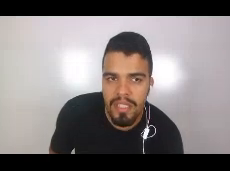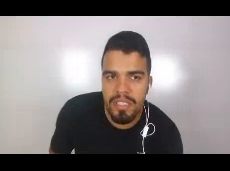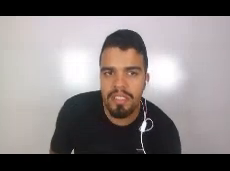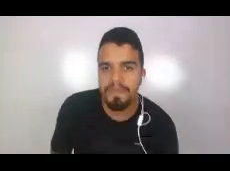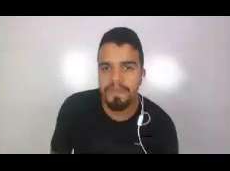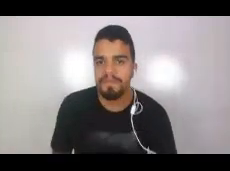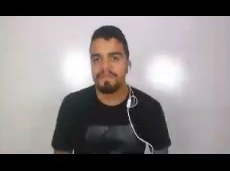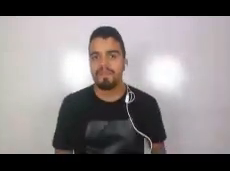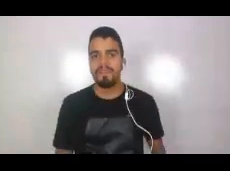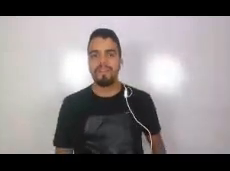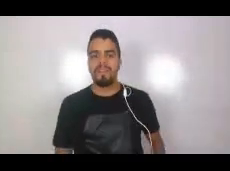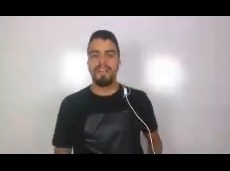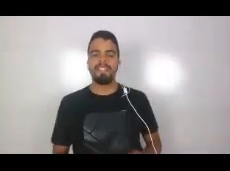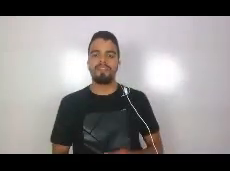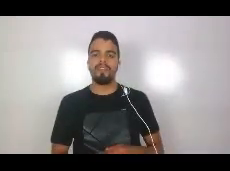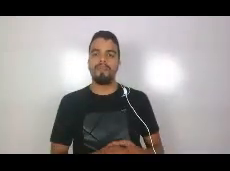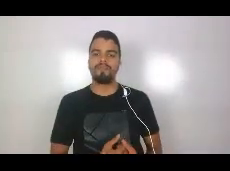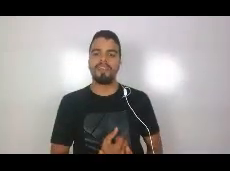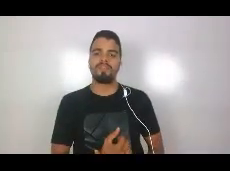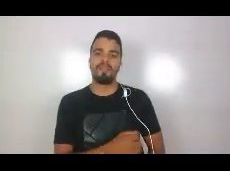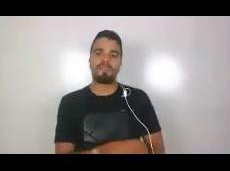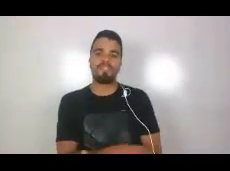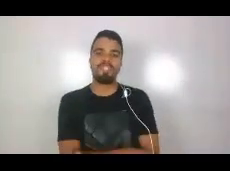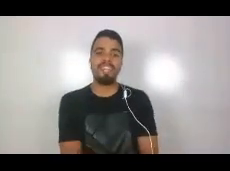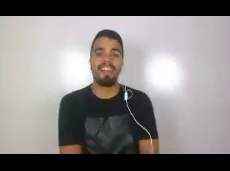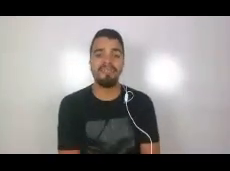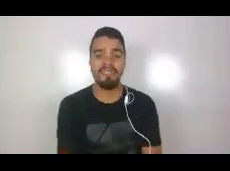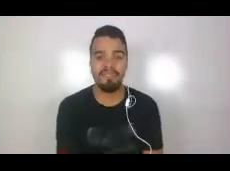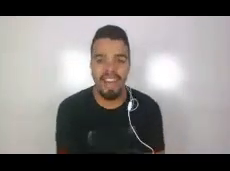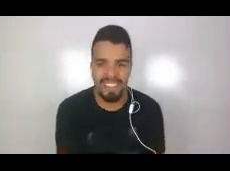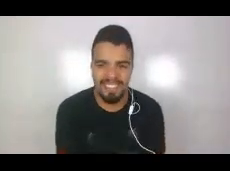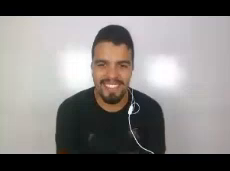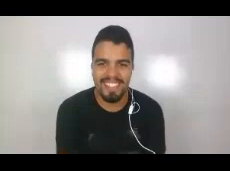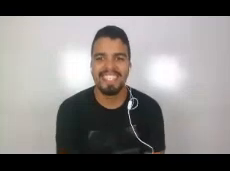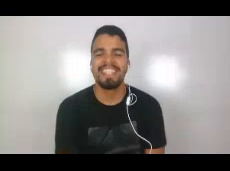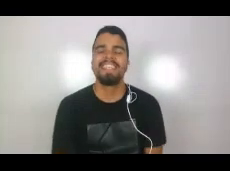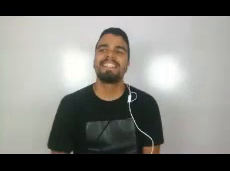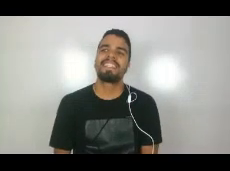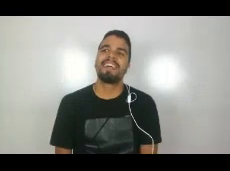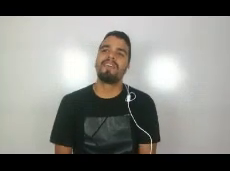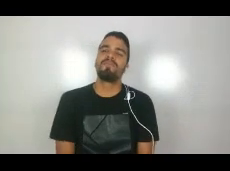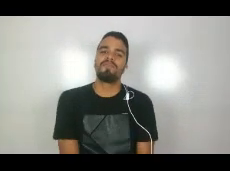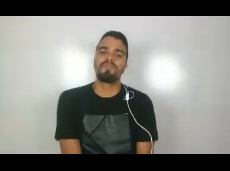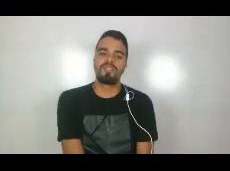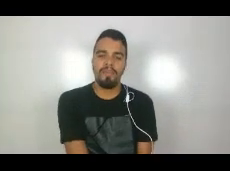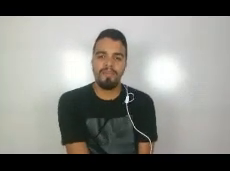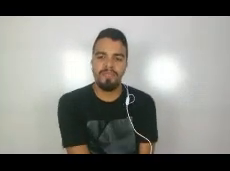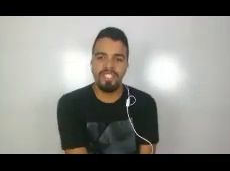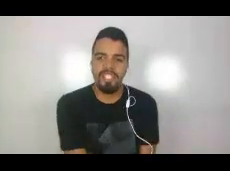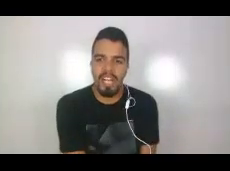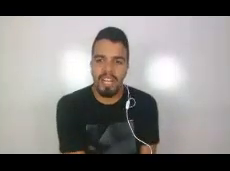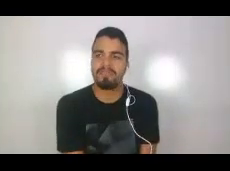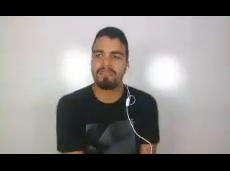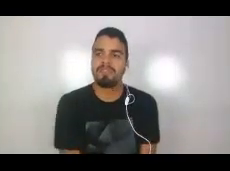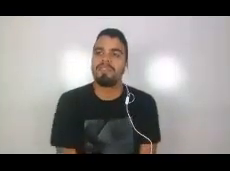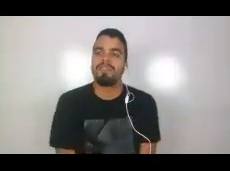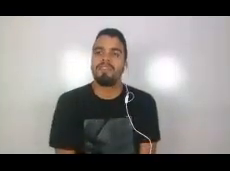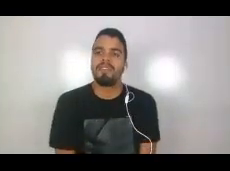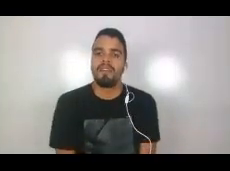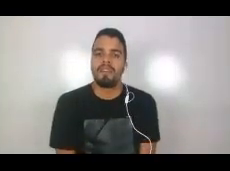é justamente esse tópico, que é o tópico de diálogos básicos. Então, o tópico de